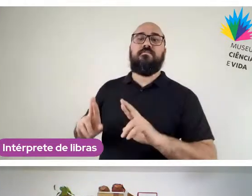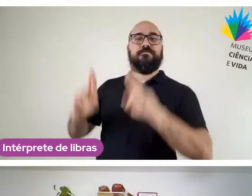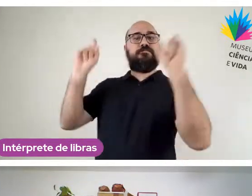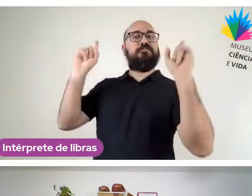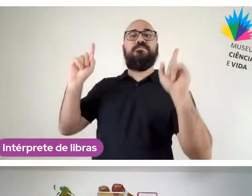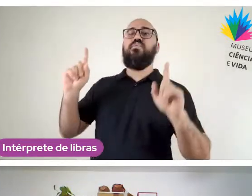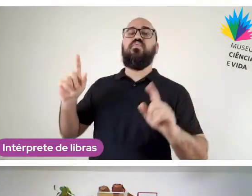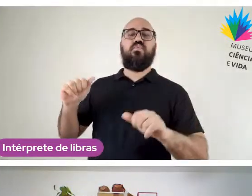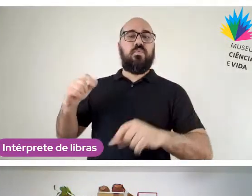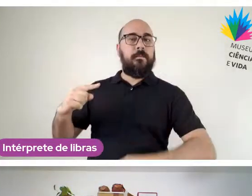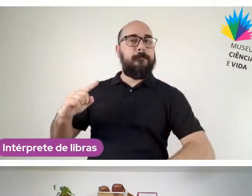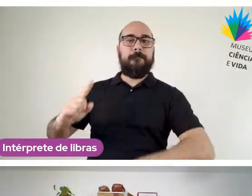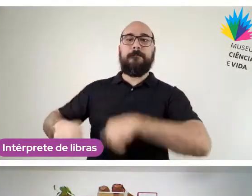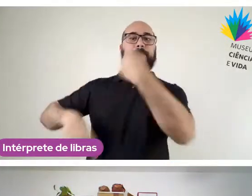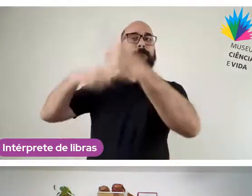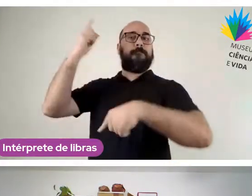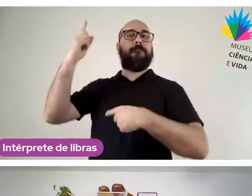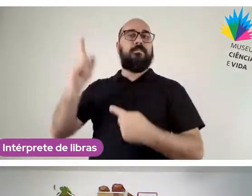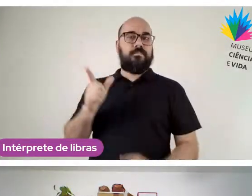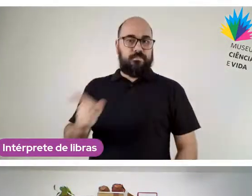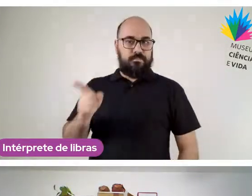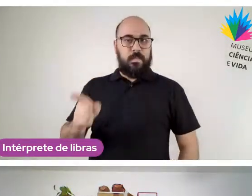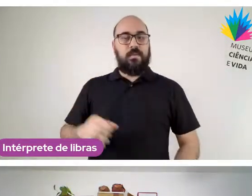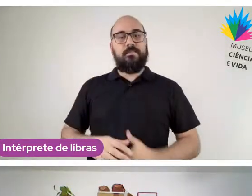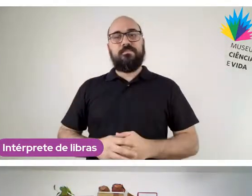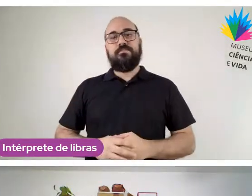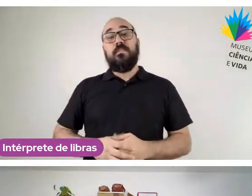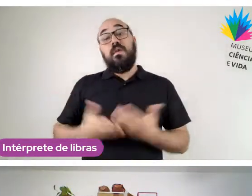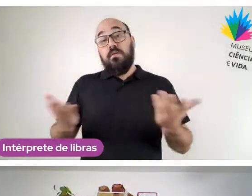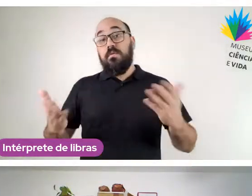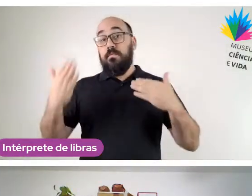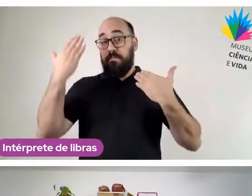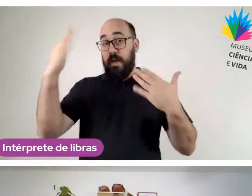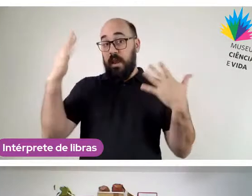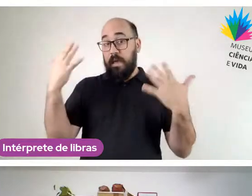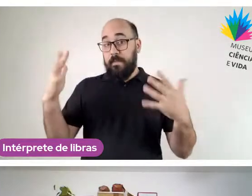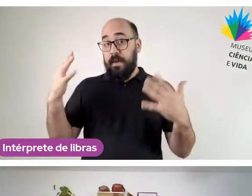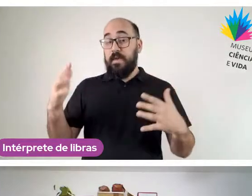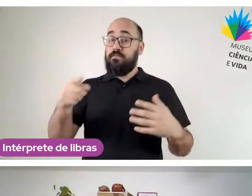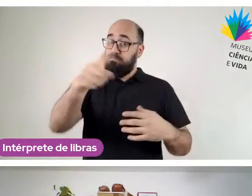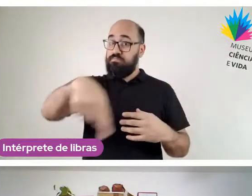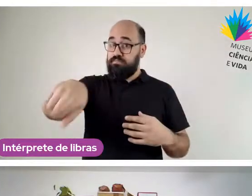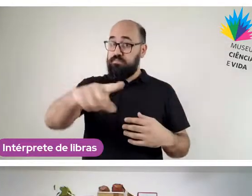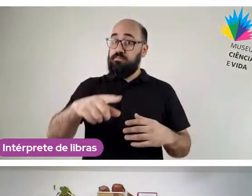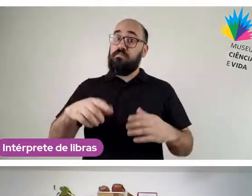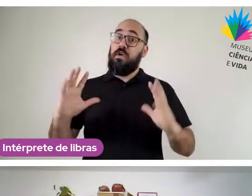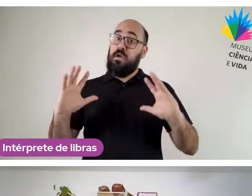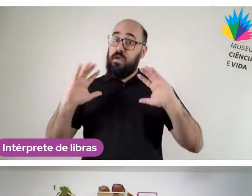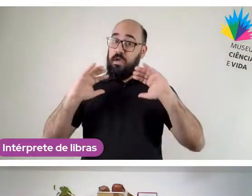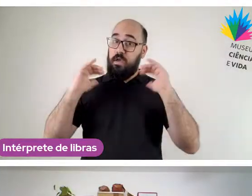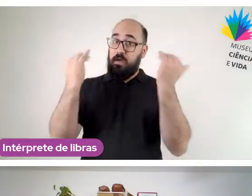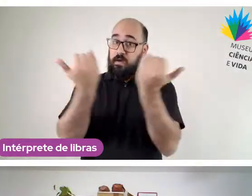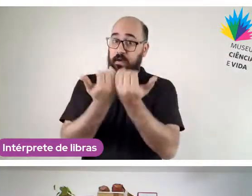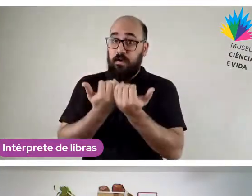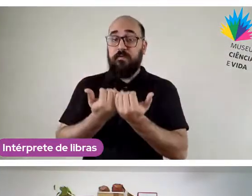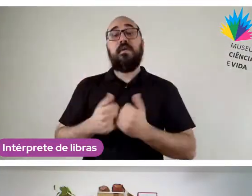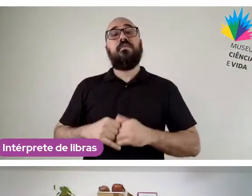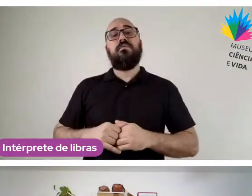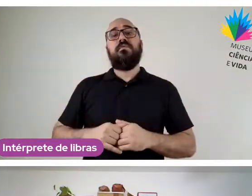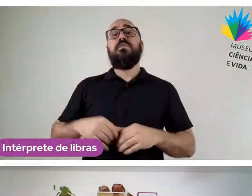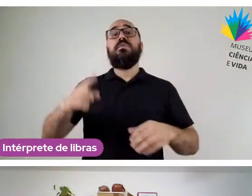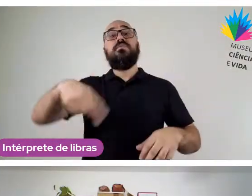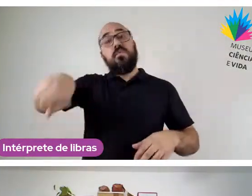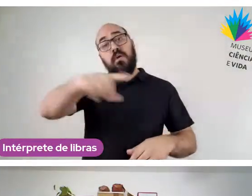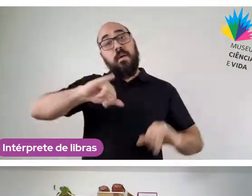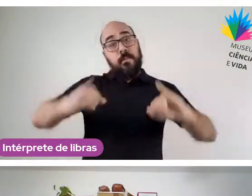eu queria reiterar os parabéns pelo evento e que todos aproveitem bem para discutir esses temas que são